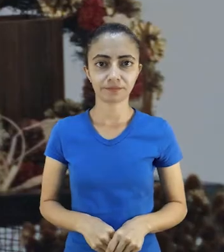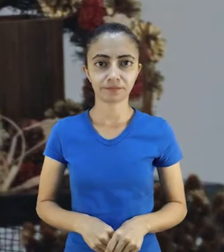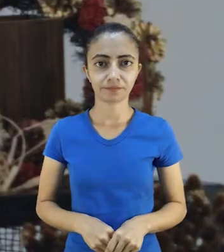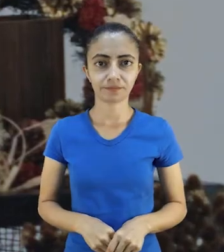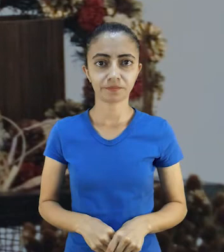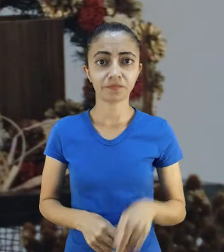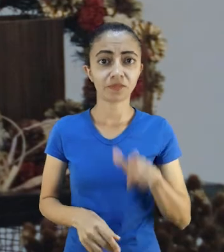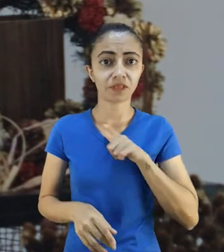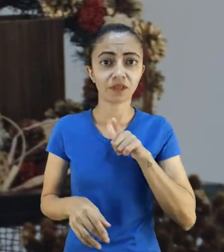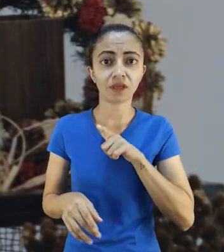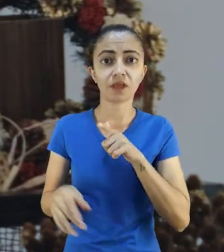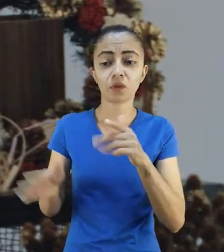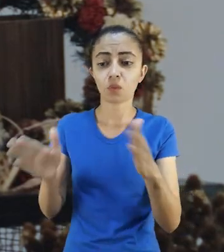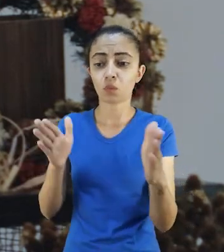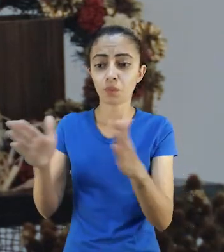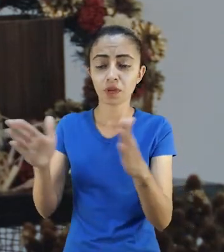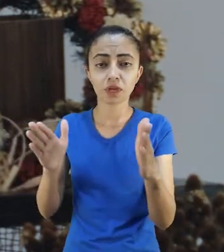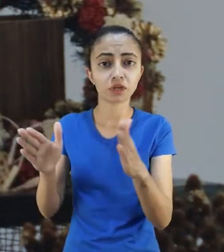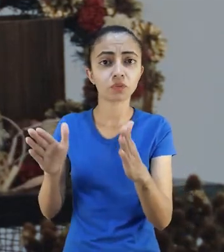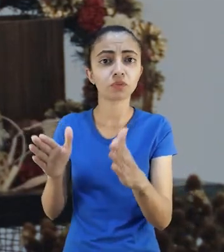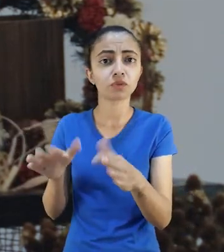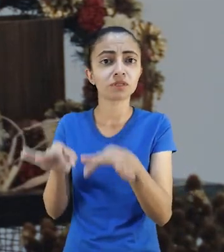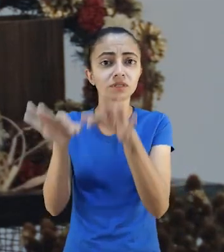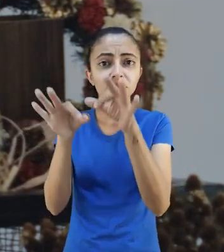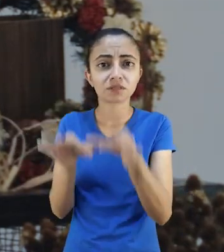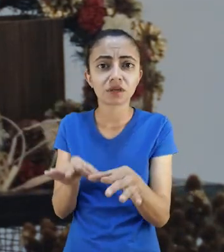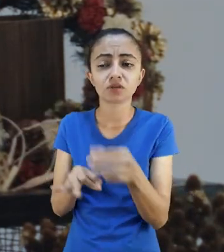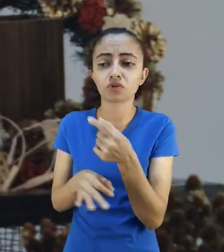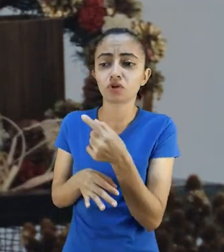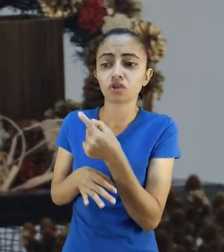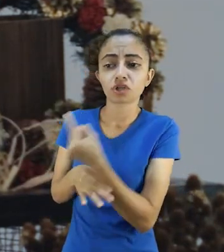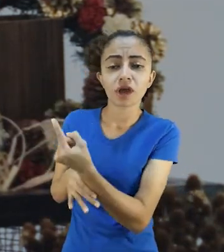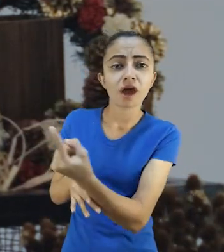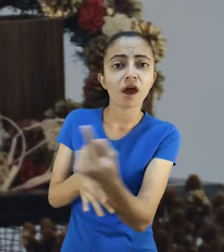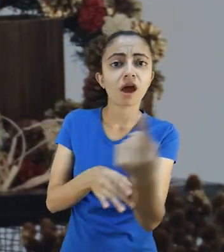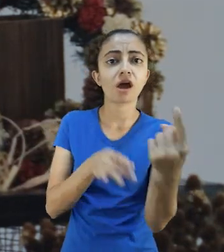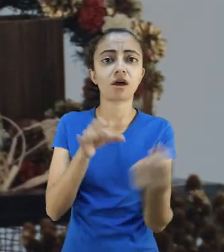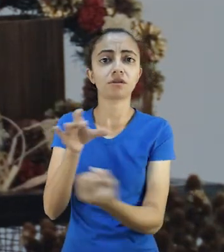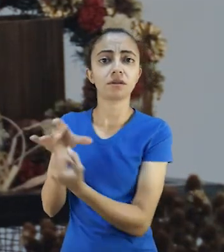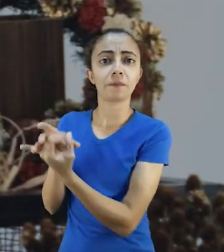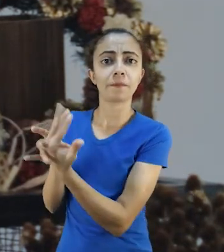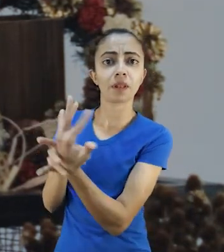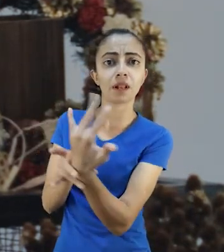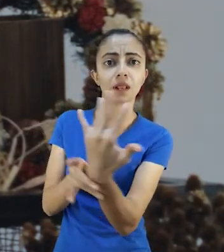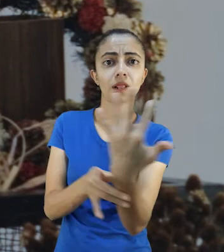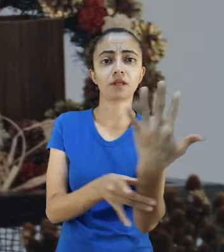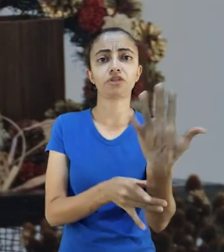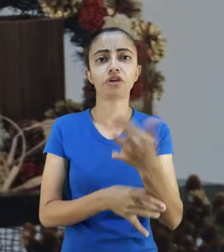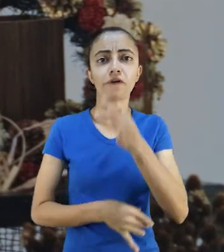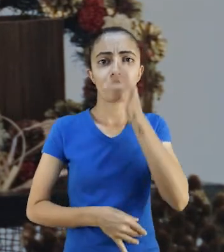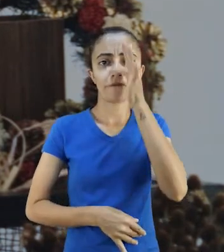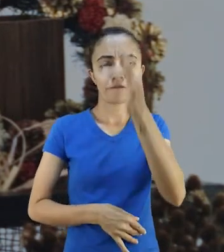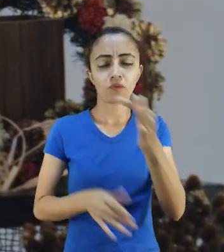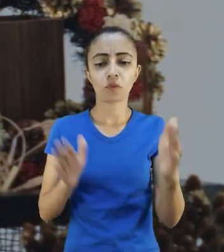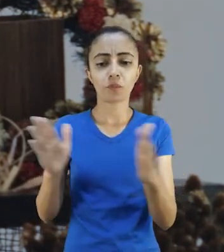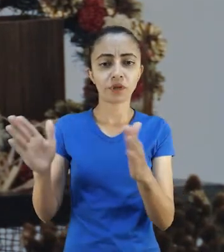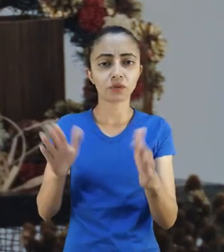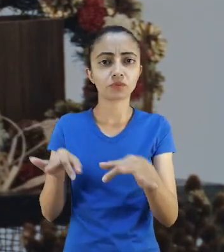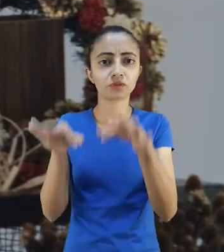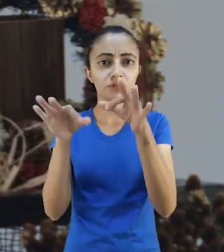Tem a época certinha de cada planta, cada flor dessa tem a época certa e só dá uma vez por